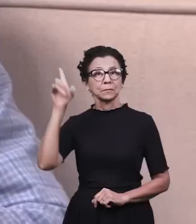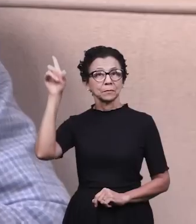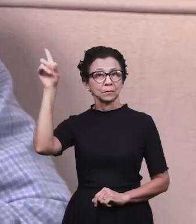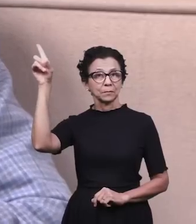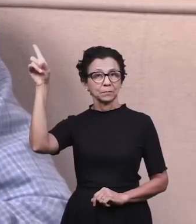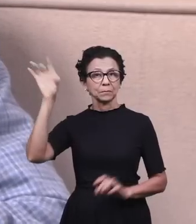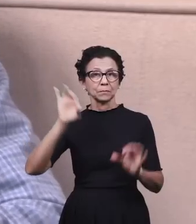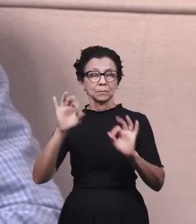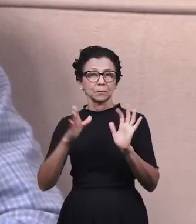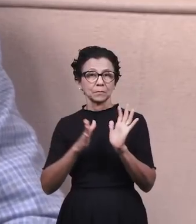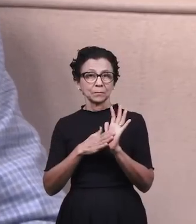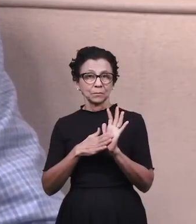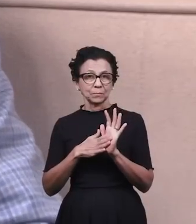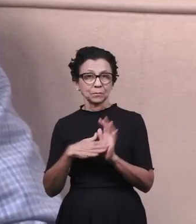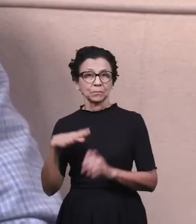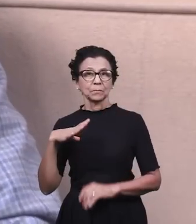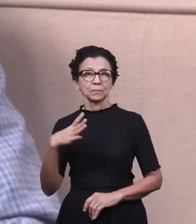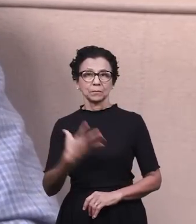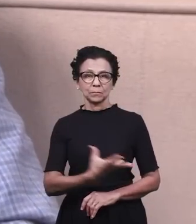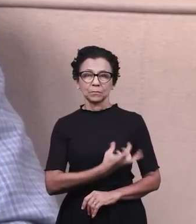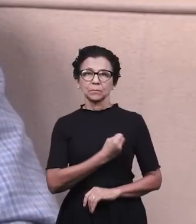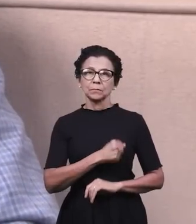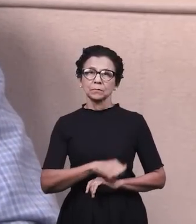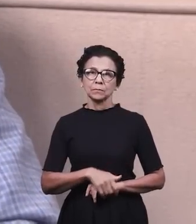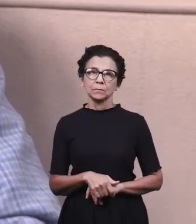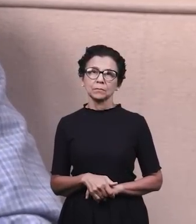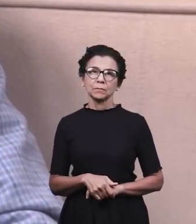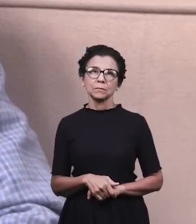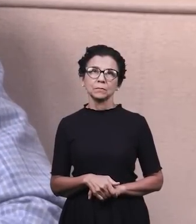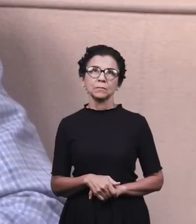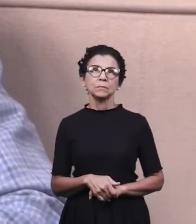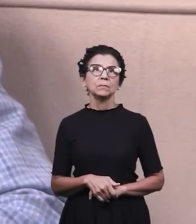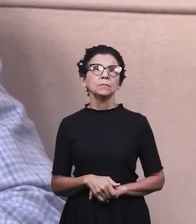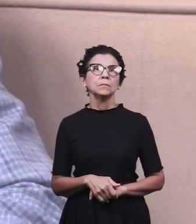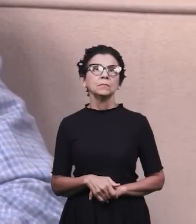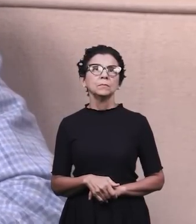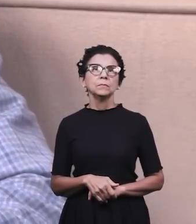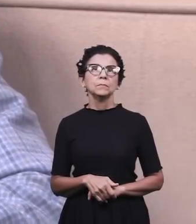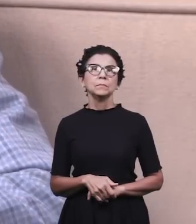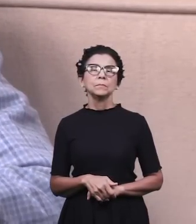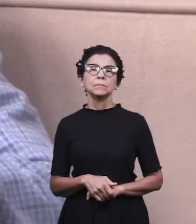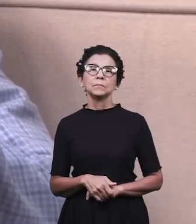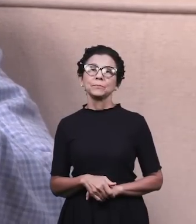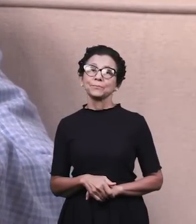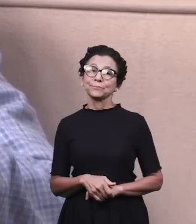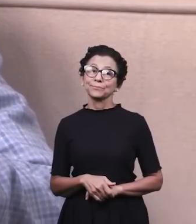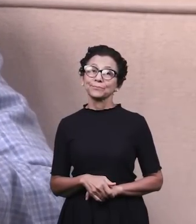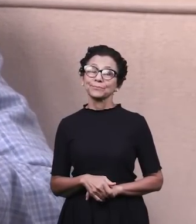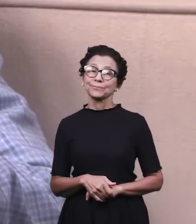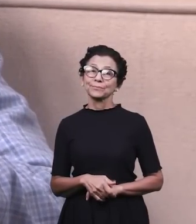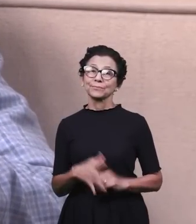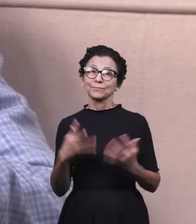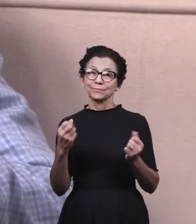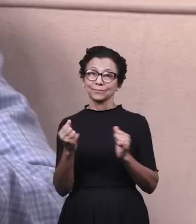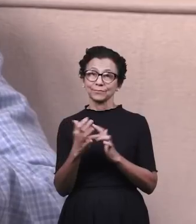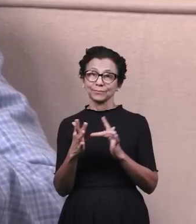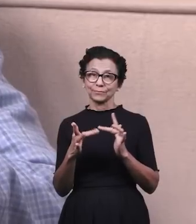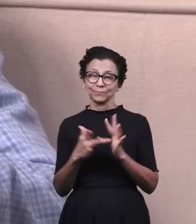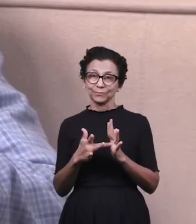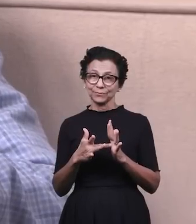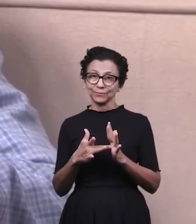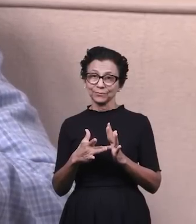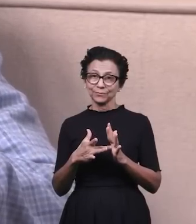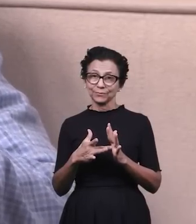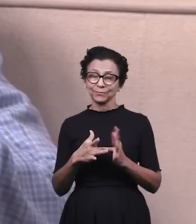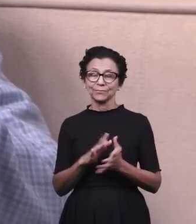não é um projeto religioso. A salvação é uma forma de vida.